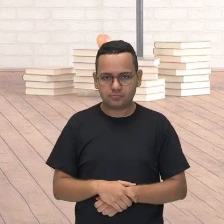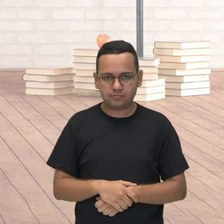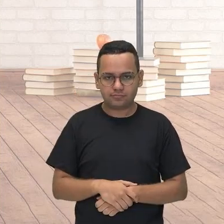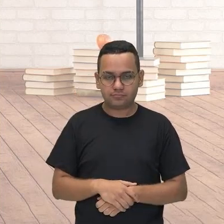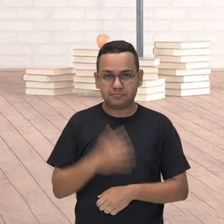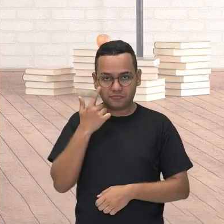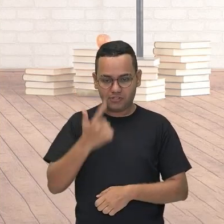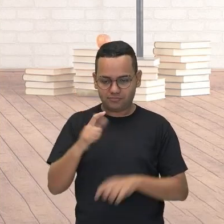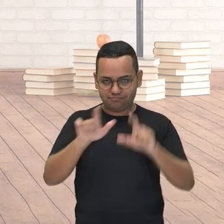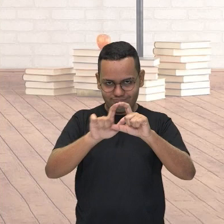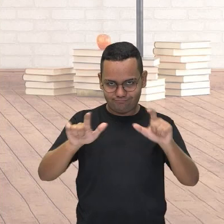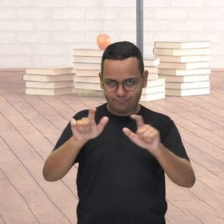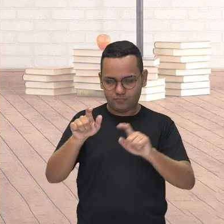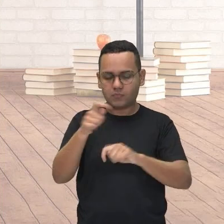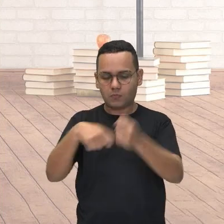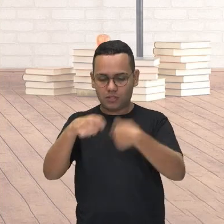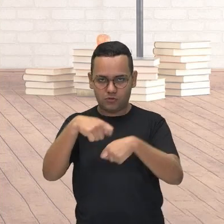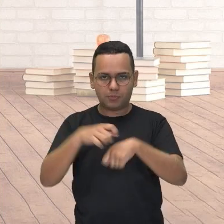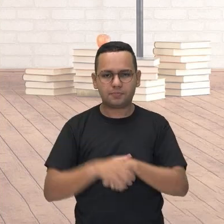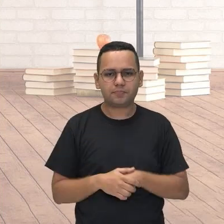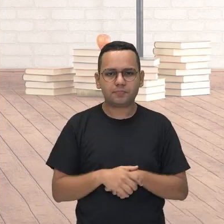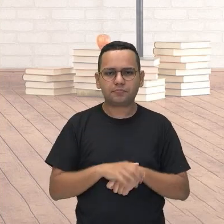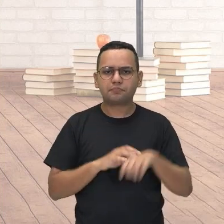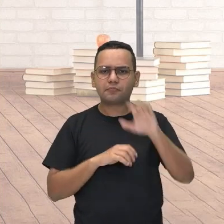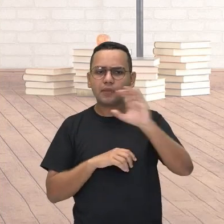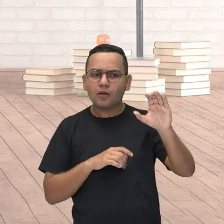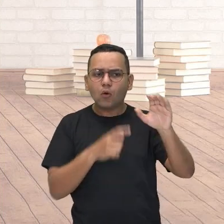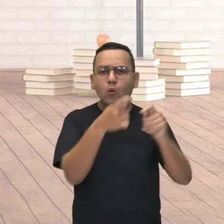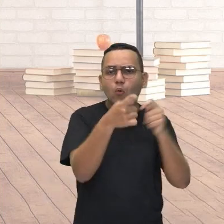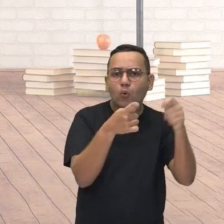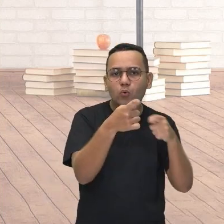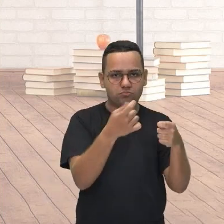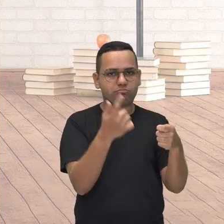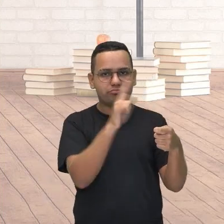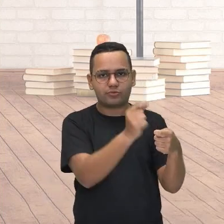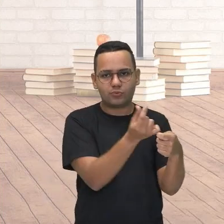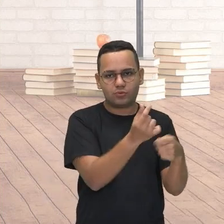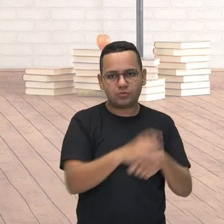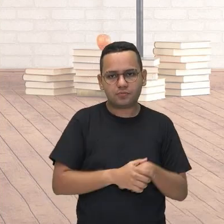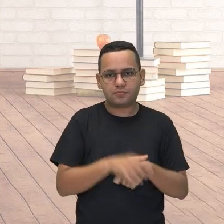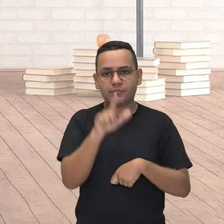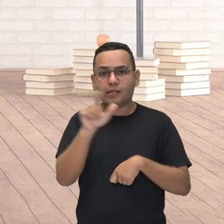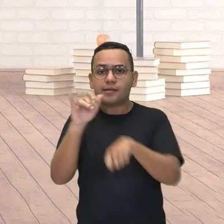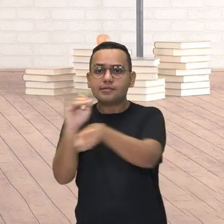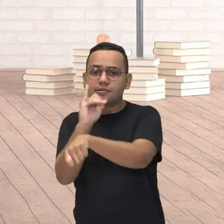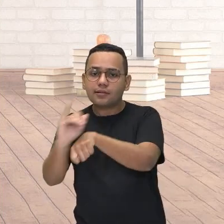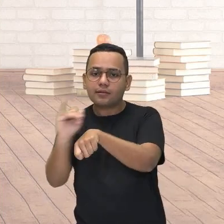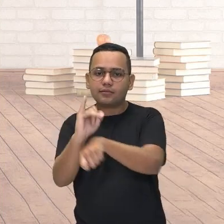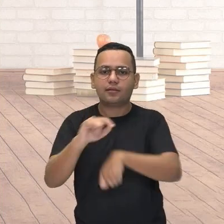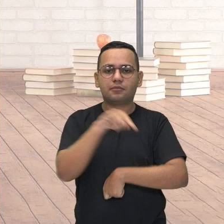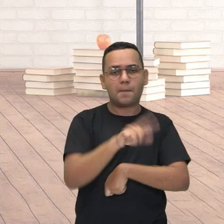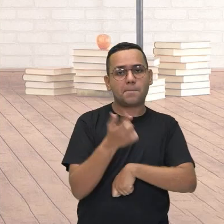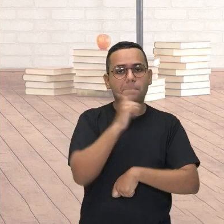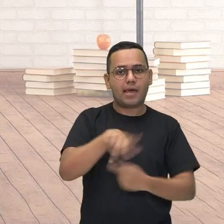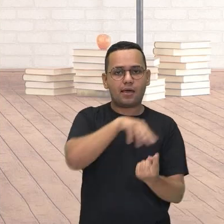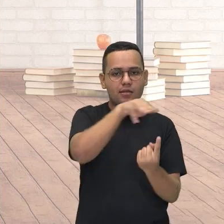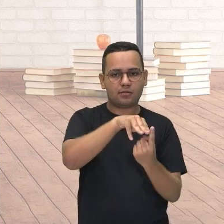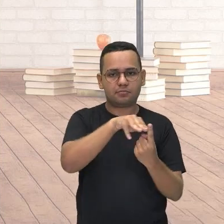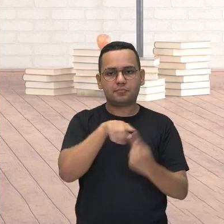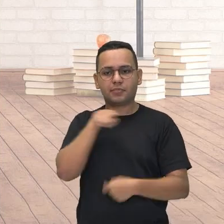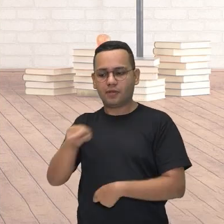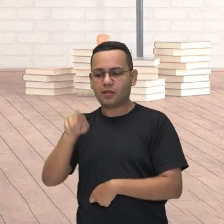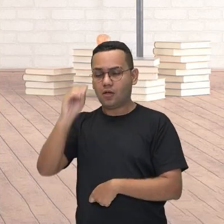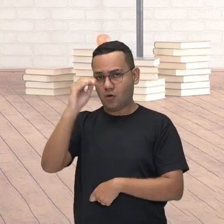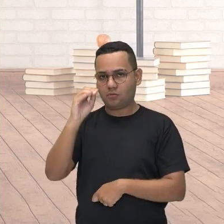finanças, eu tenho que saber o alcance das minhas metas, eu tenho que ter estratégias e o